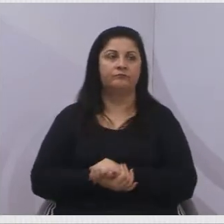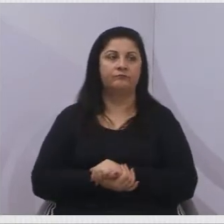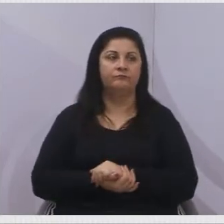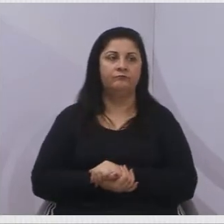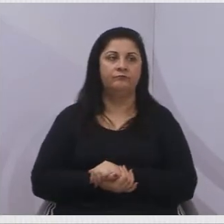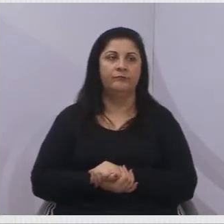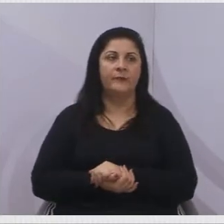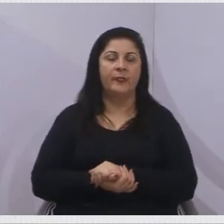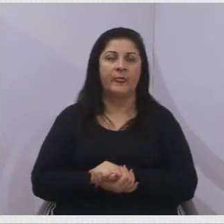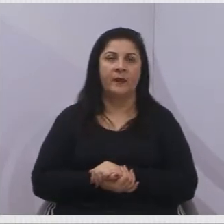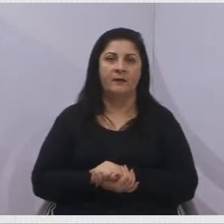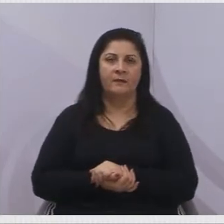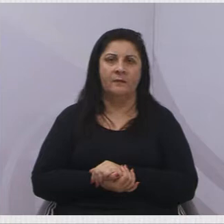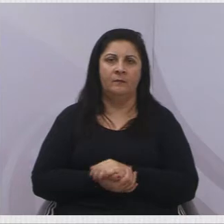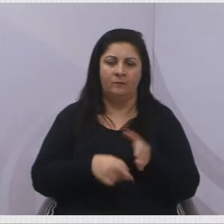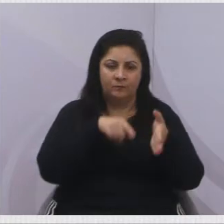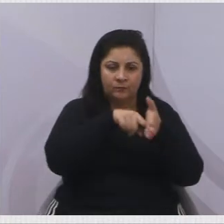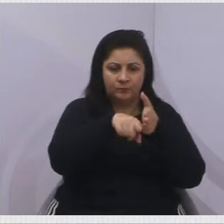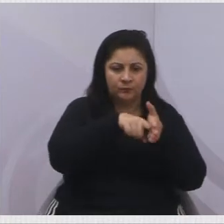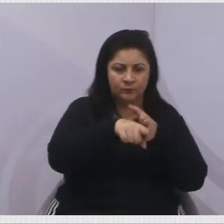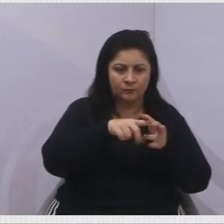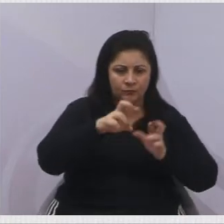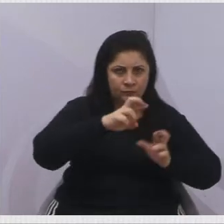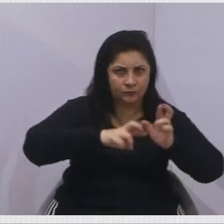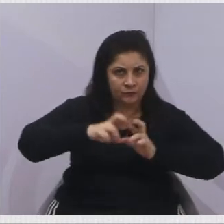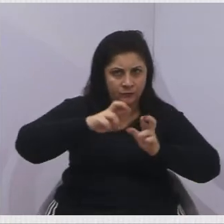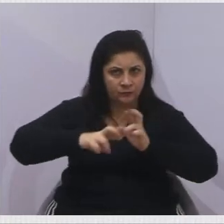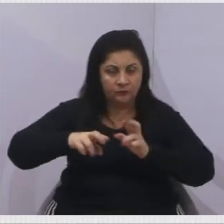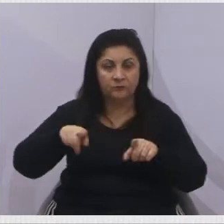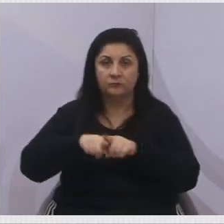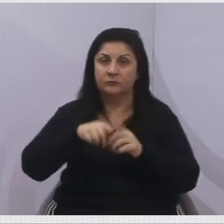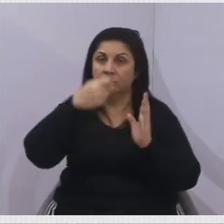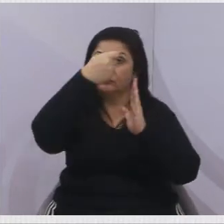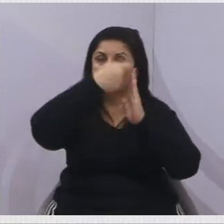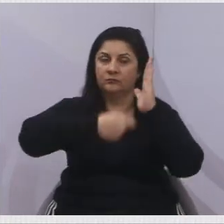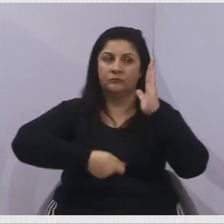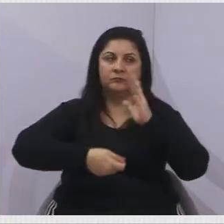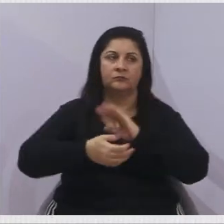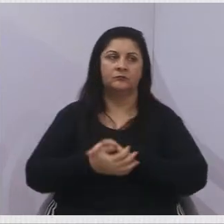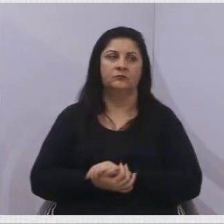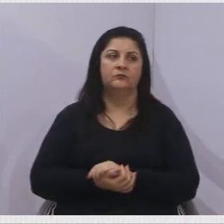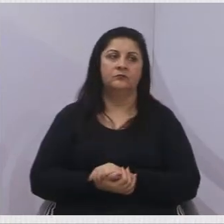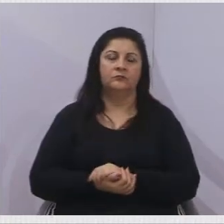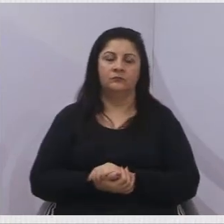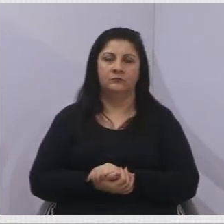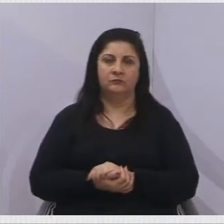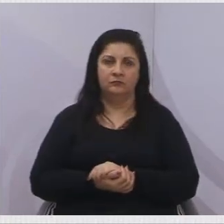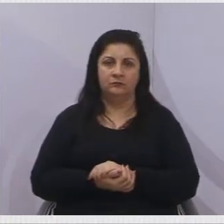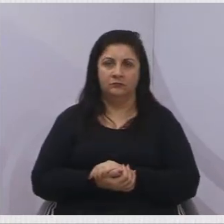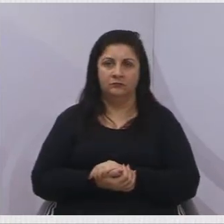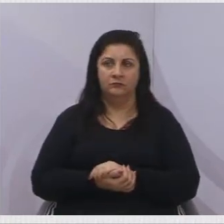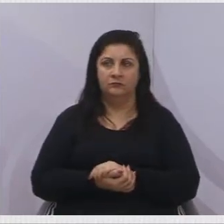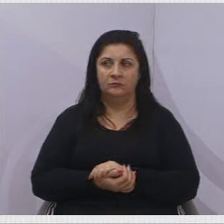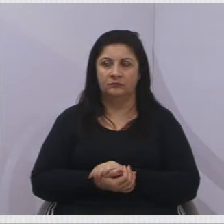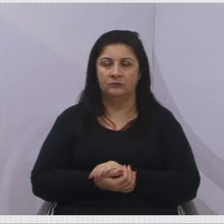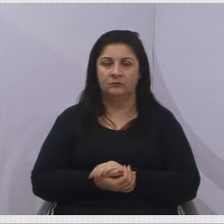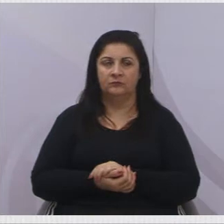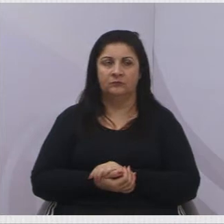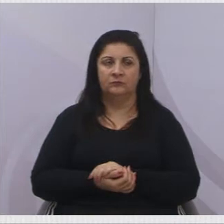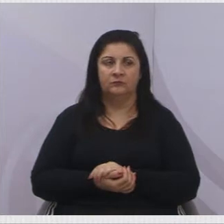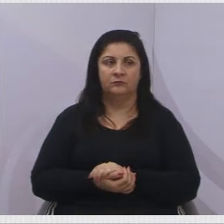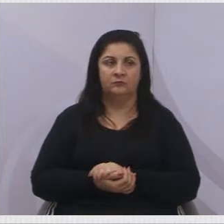Próximo quadro traz auditorias e autorizações do segundo quadrimestre de 2020